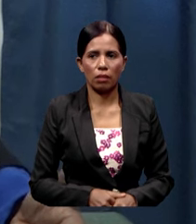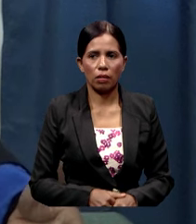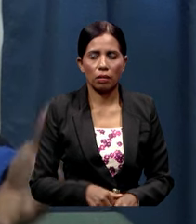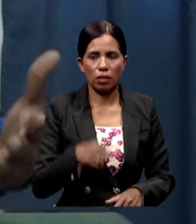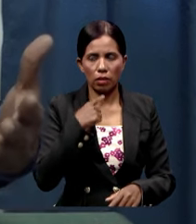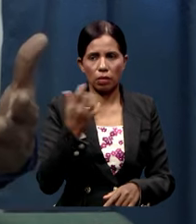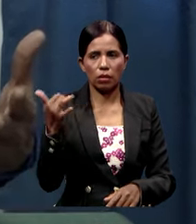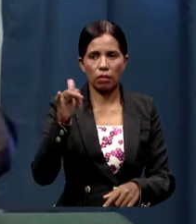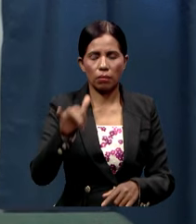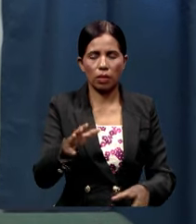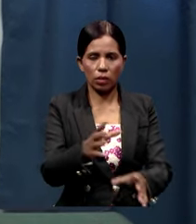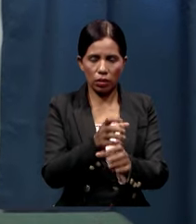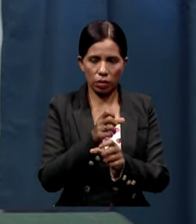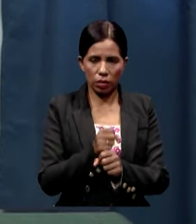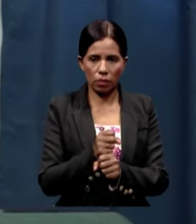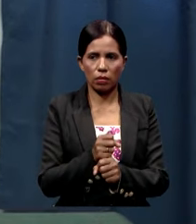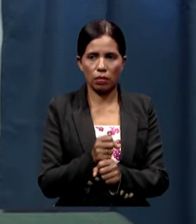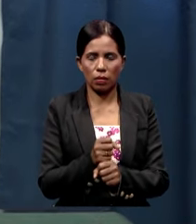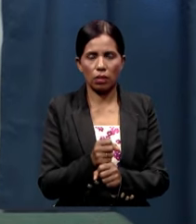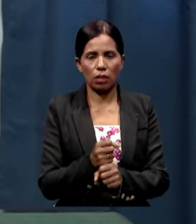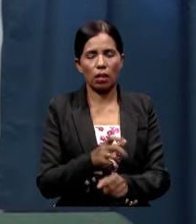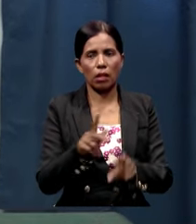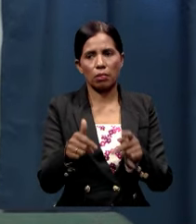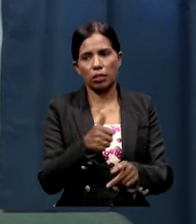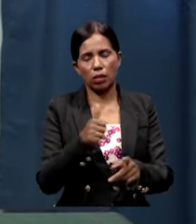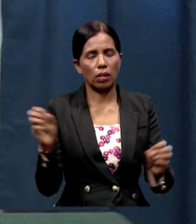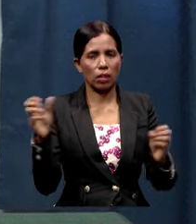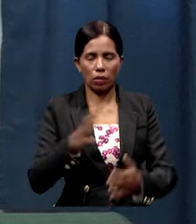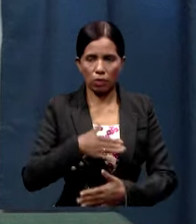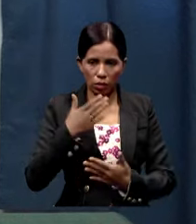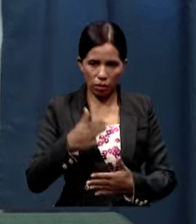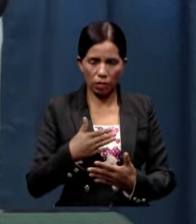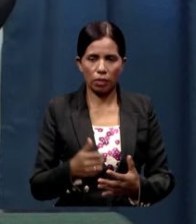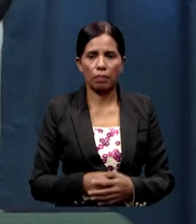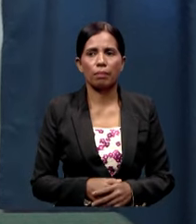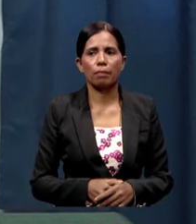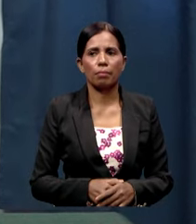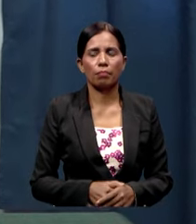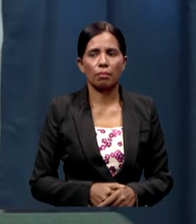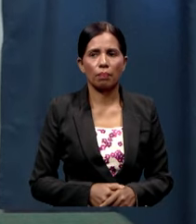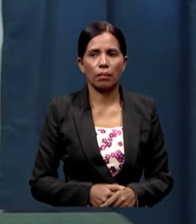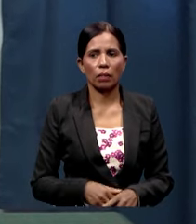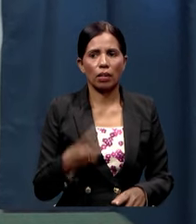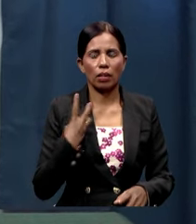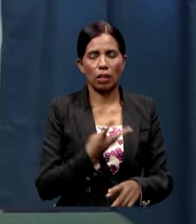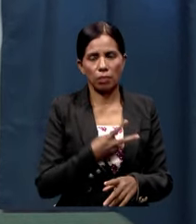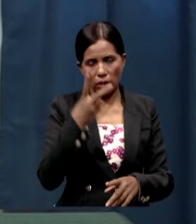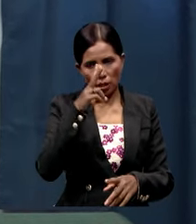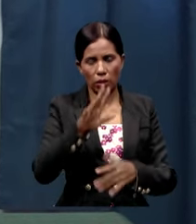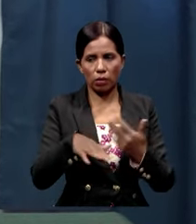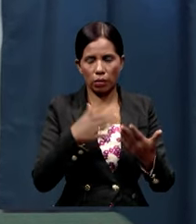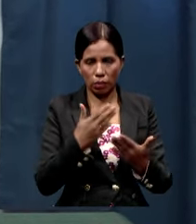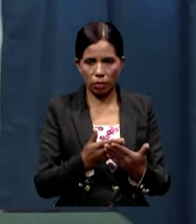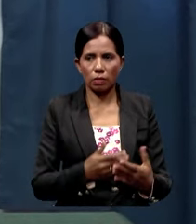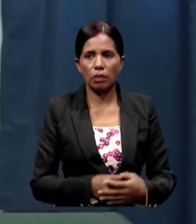gata balu simu balu descontente nela neve ire ne am siare hutu am siare